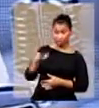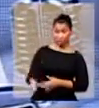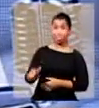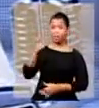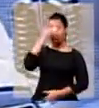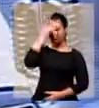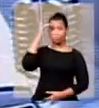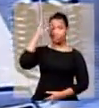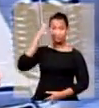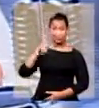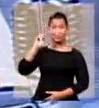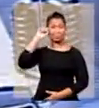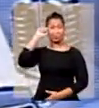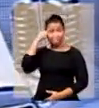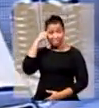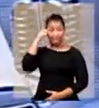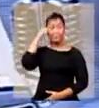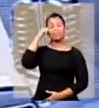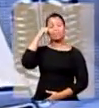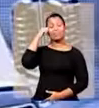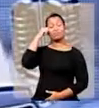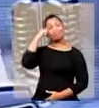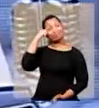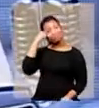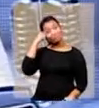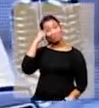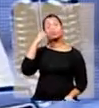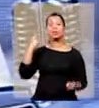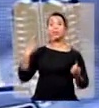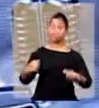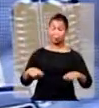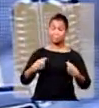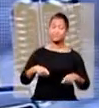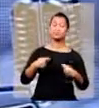é necessário que o nosso trabalho, porque existe a